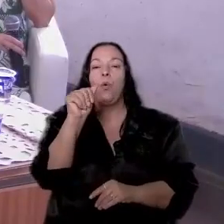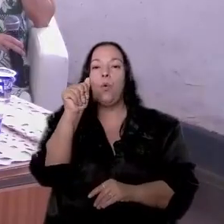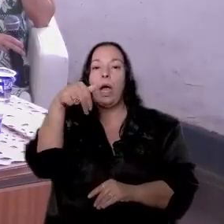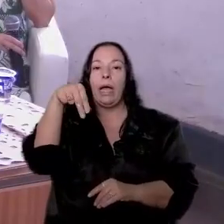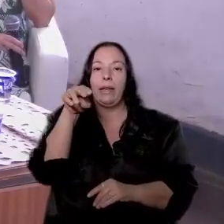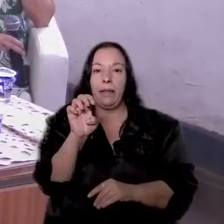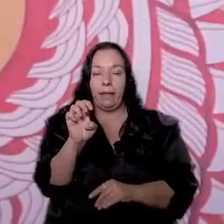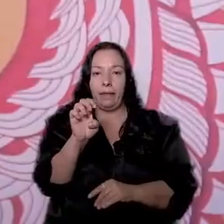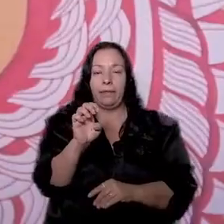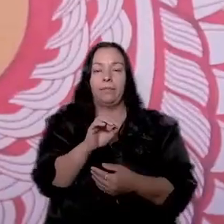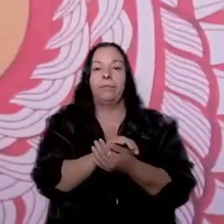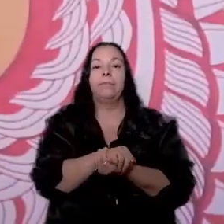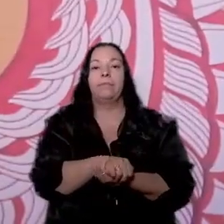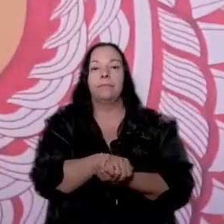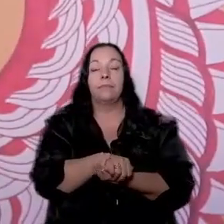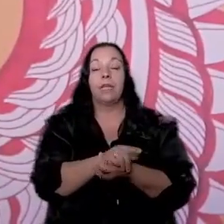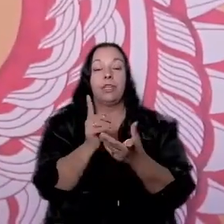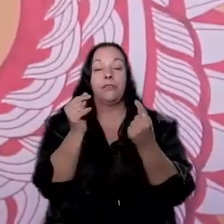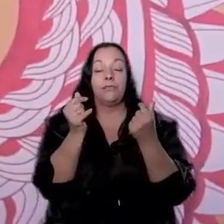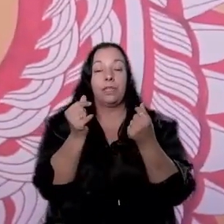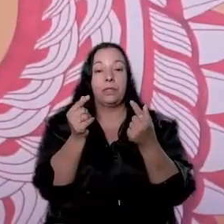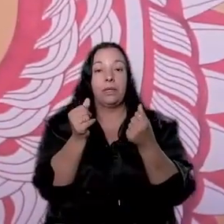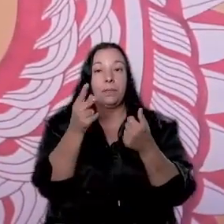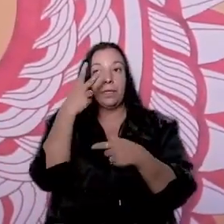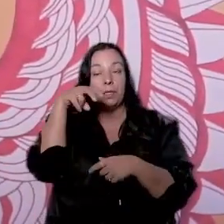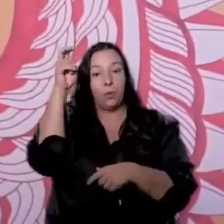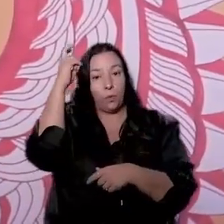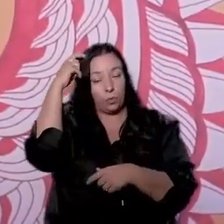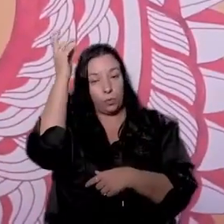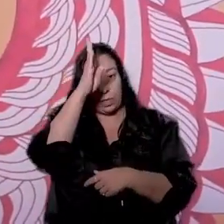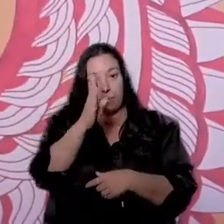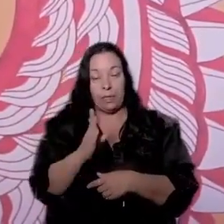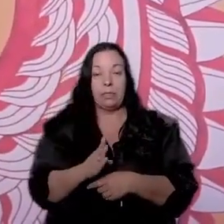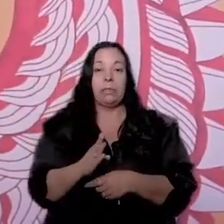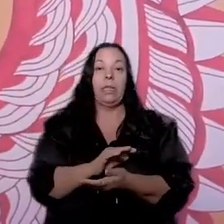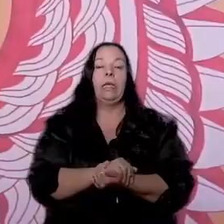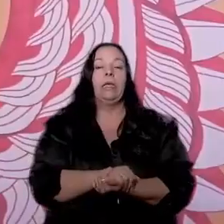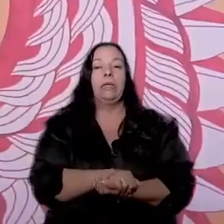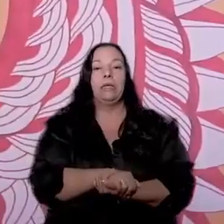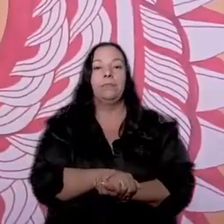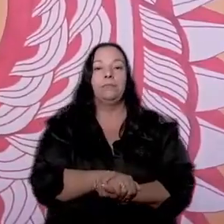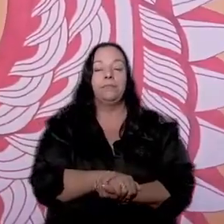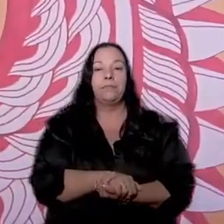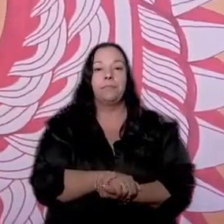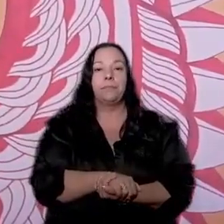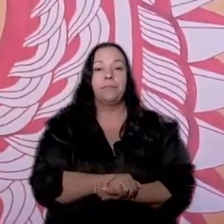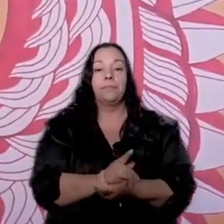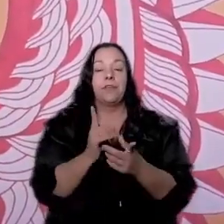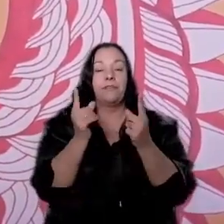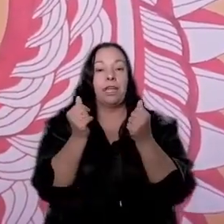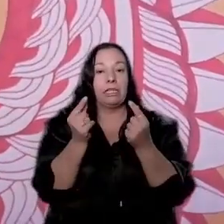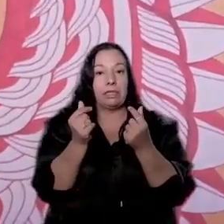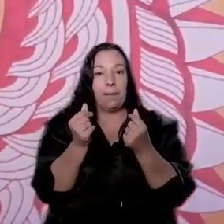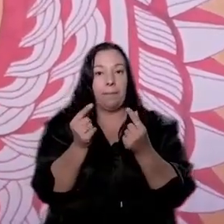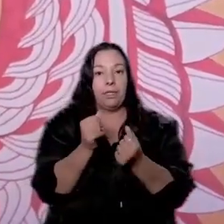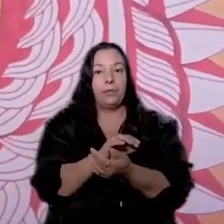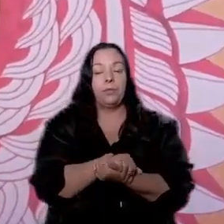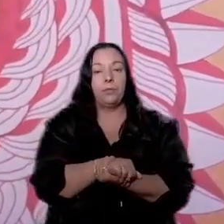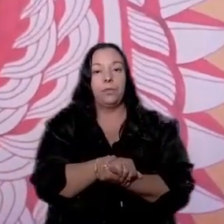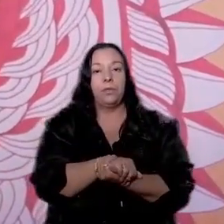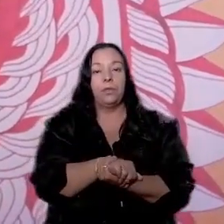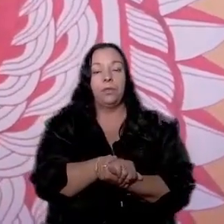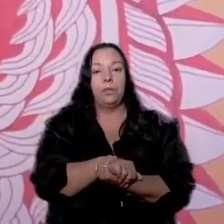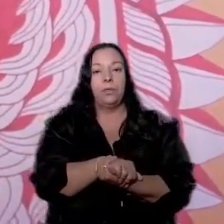está criando um mecanismo de financiamento da cultura brasileira, está criando uma ferramenta de financiamento, e que